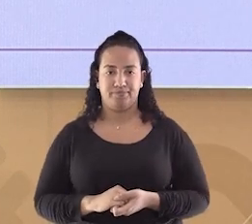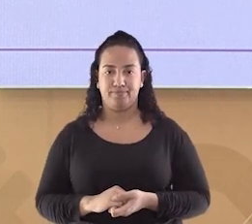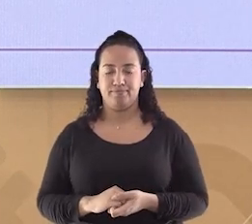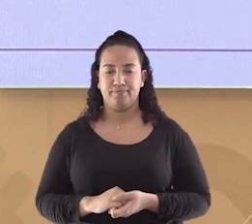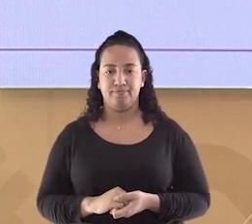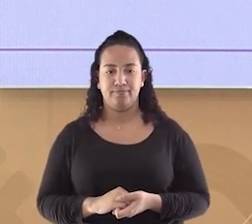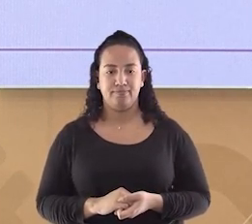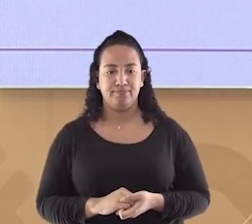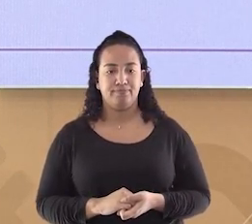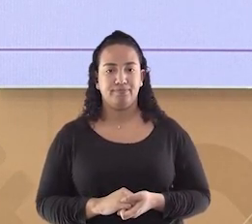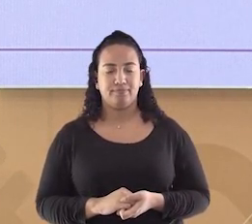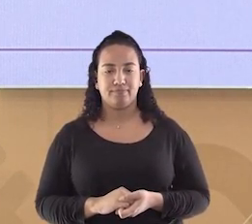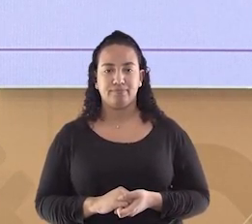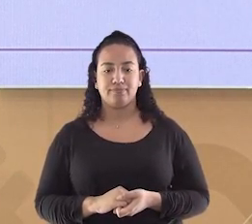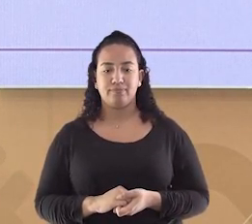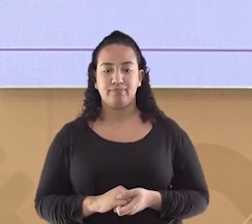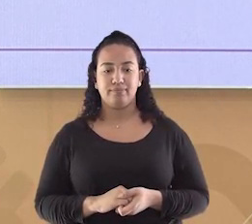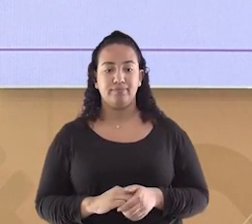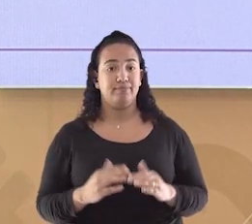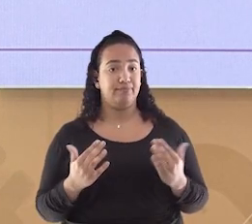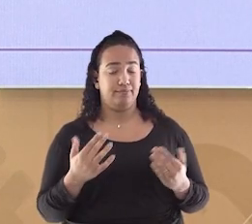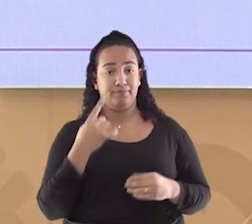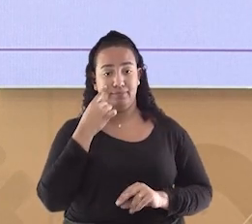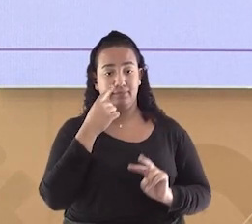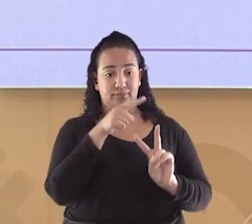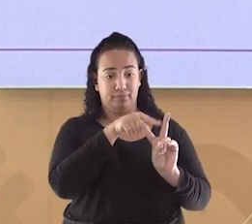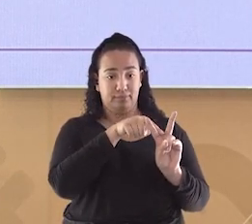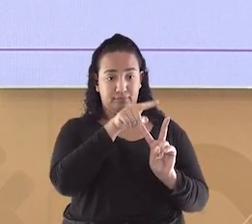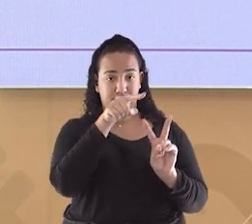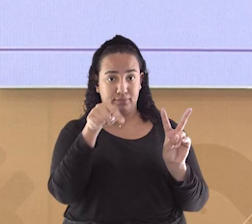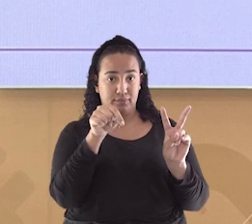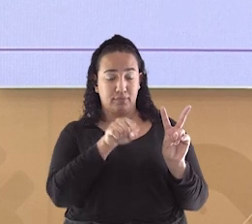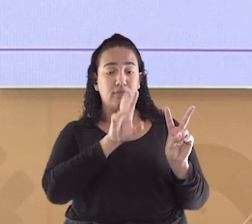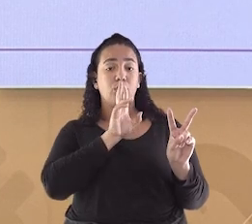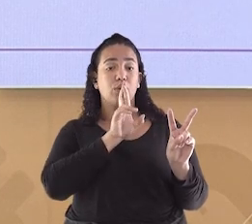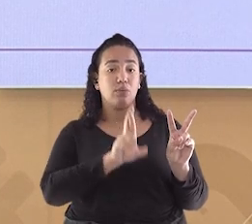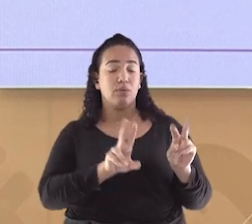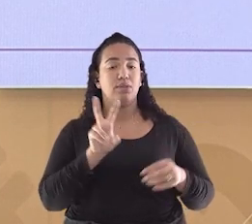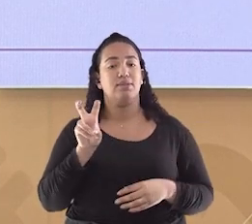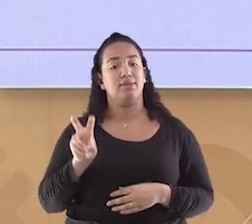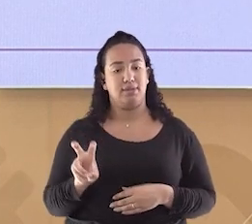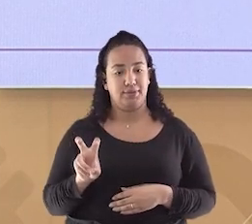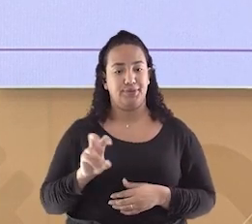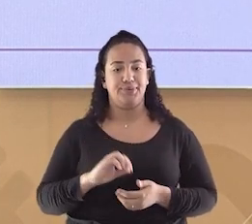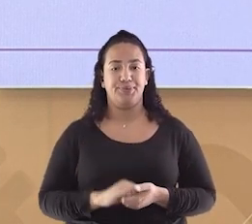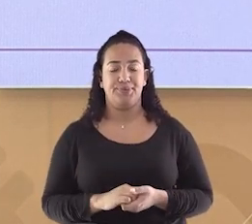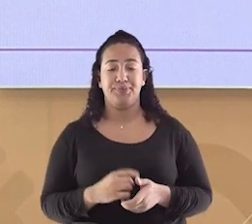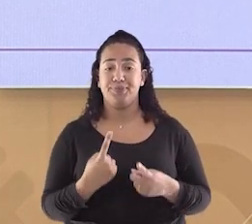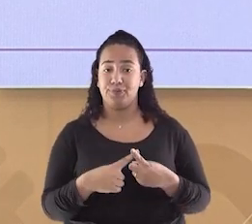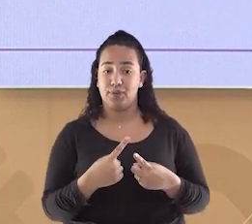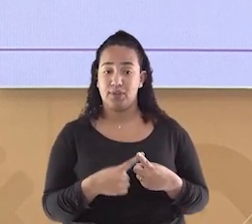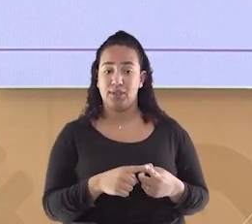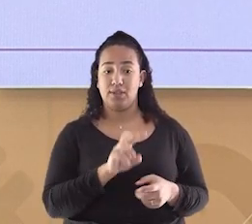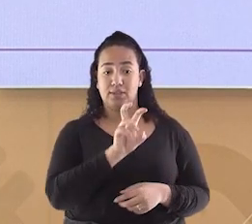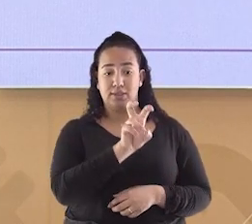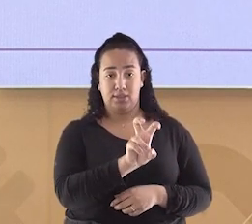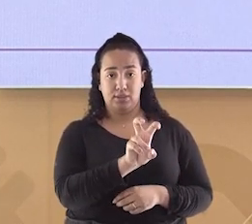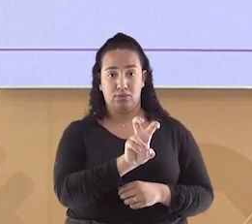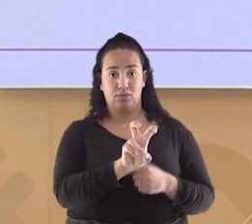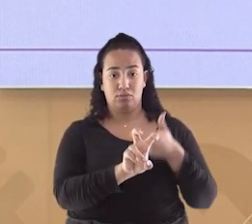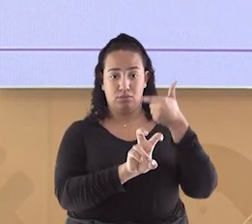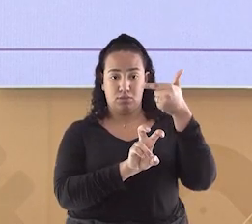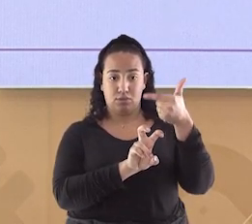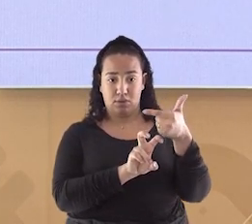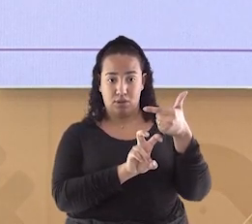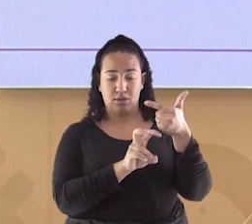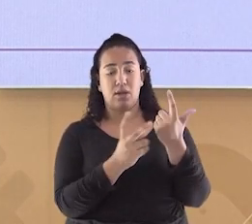na raiz. Nesse caso, a raiz, que é o resultado, é 5, pois 5 ao quadrado, que é